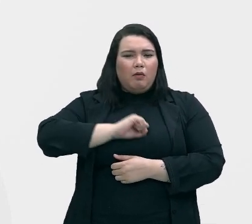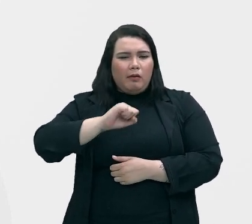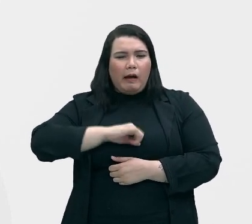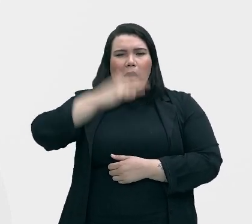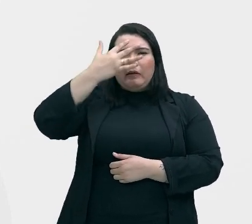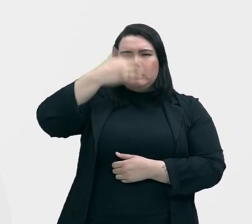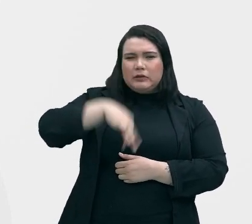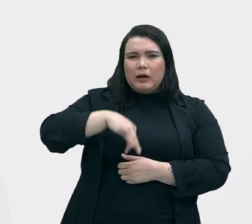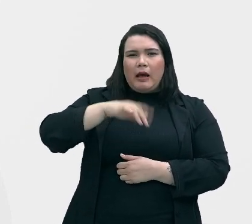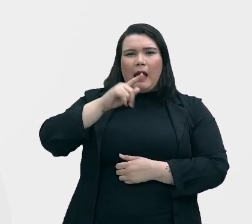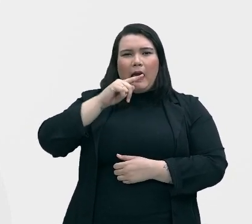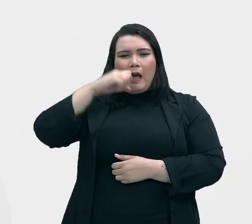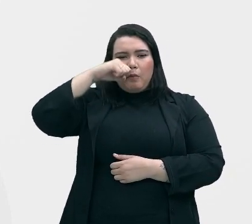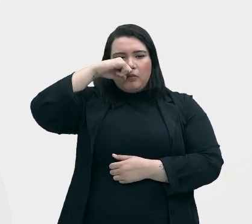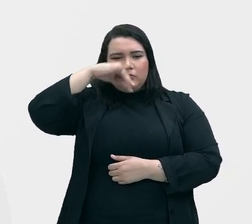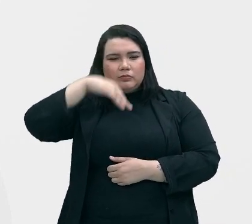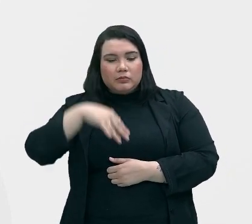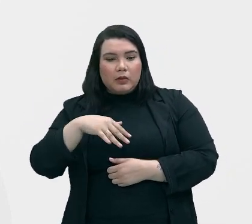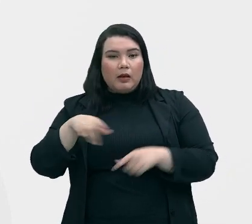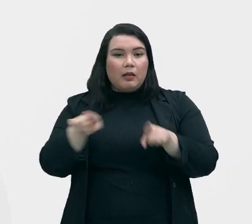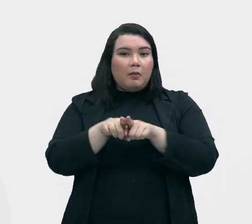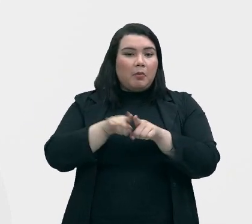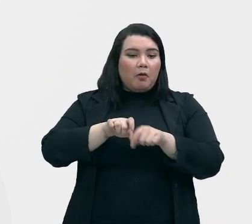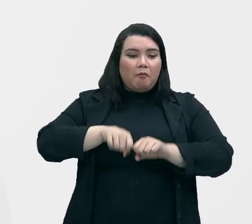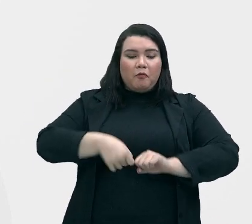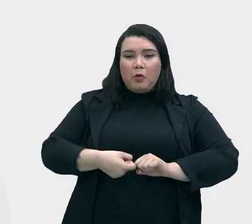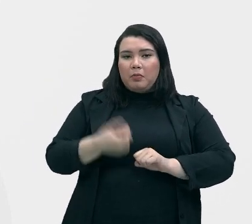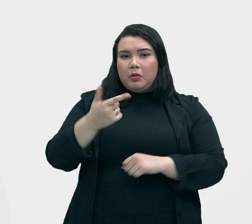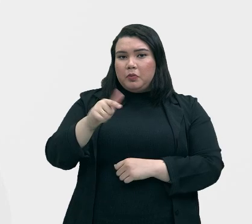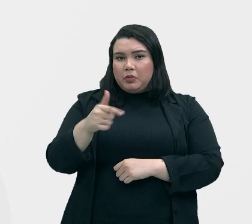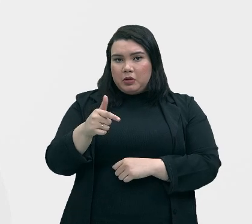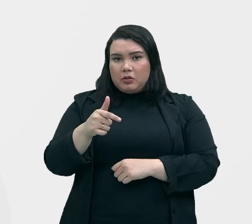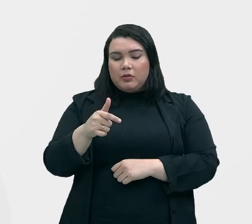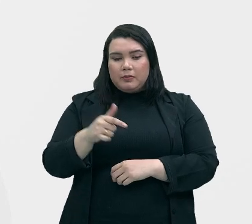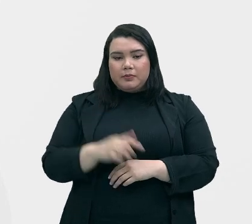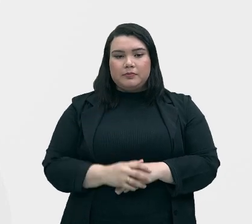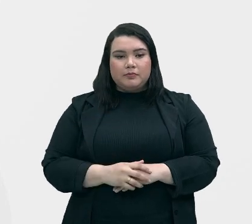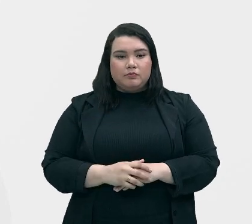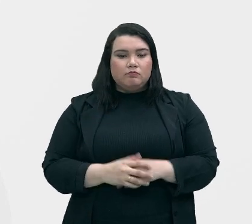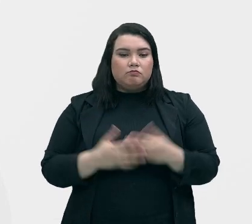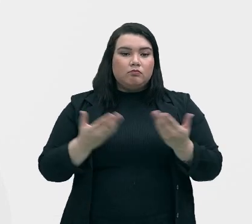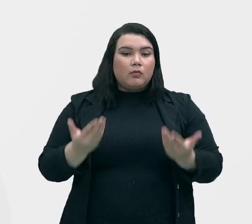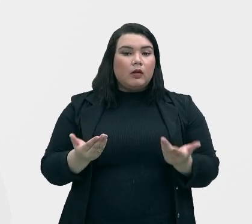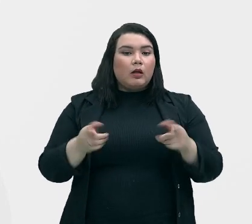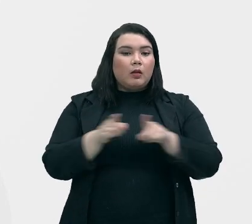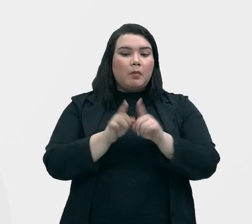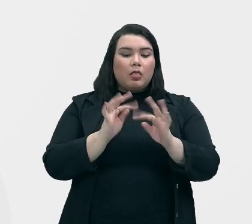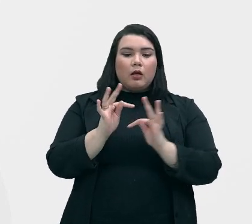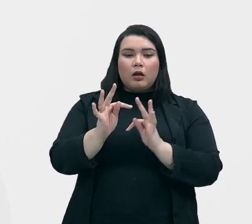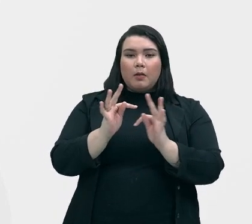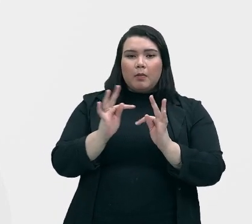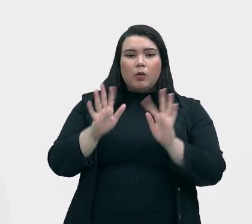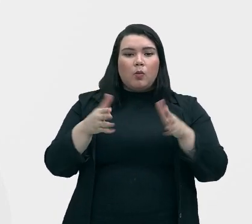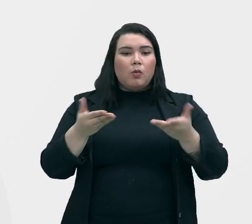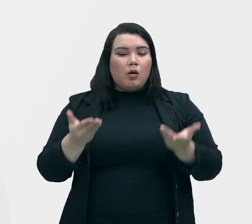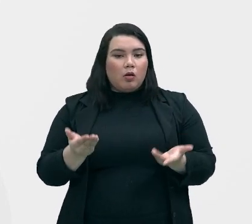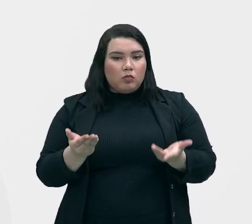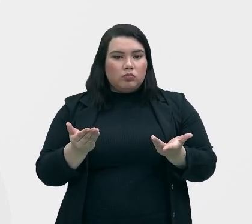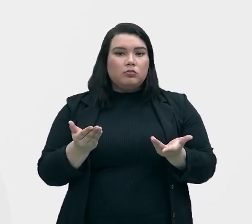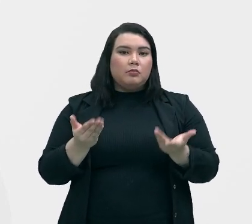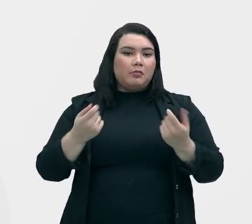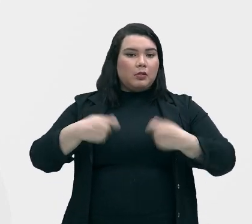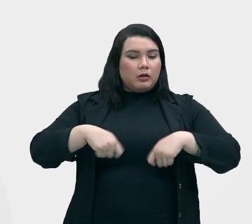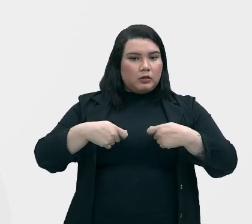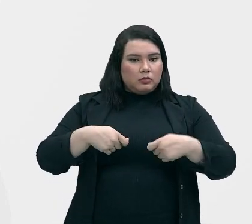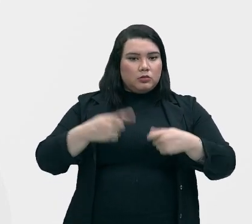espirros e secreção nasal, além da perda de apetite. E como um possível tratamento também, considerando que aqui